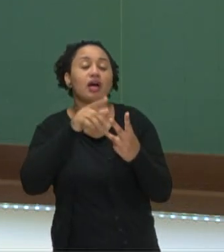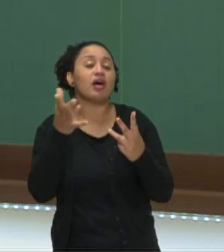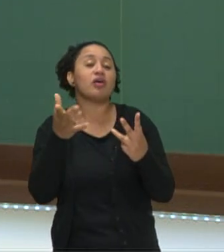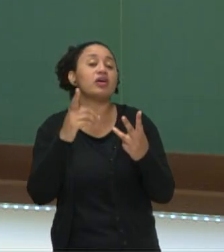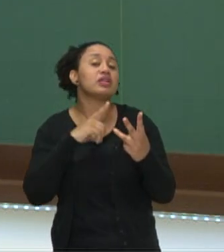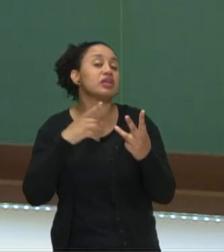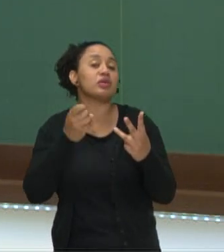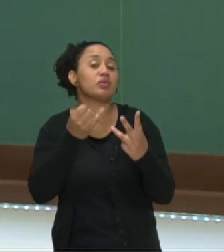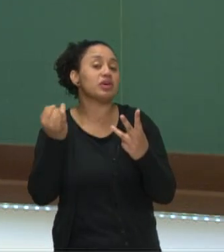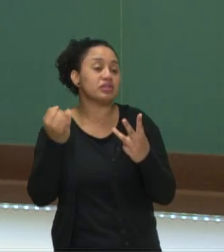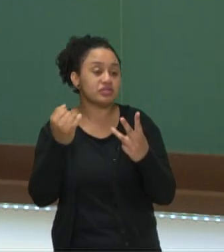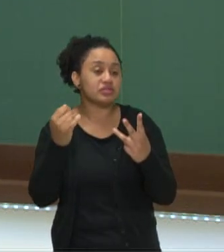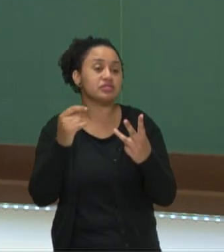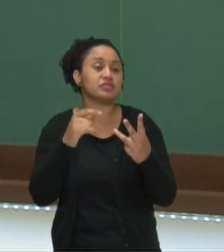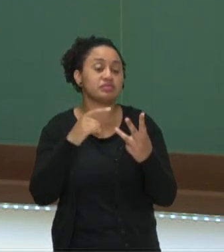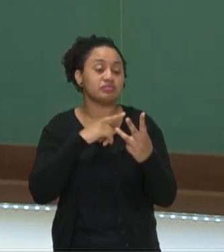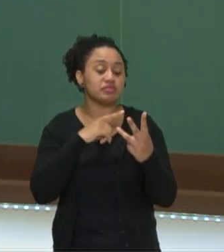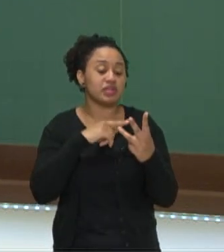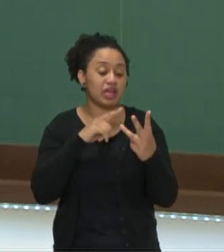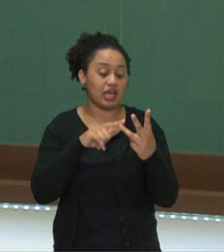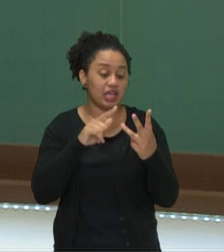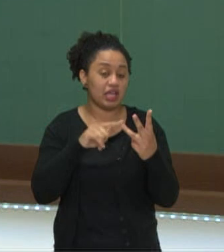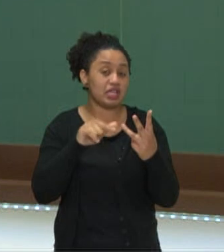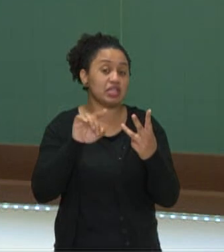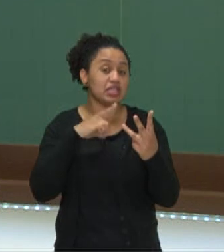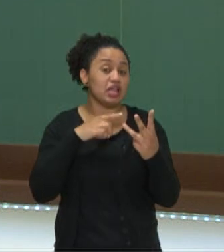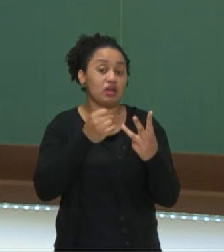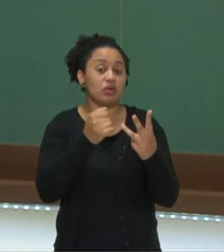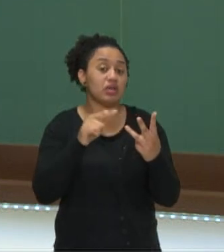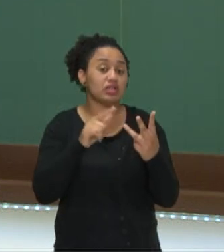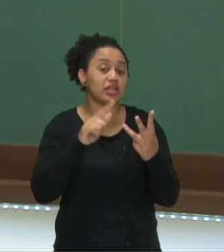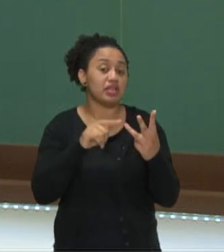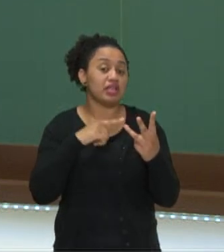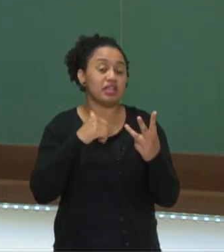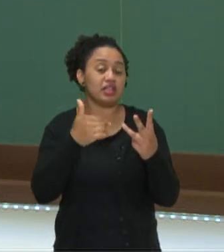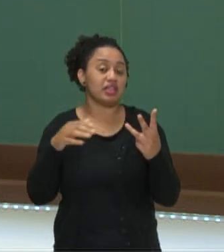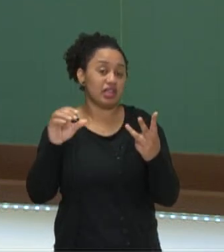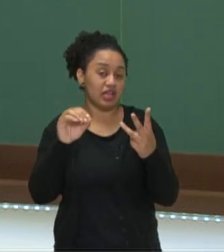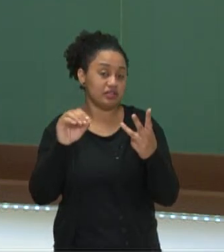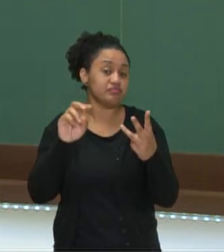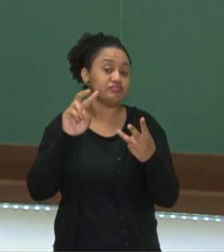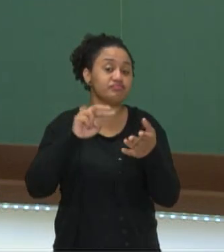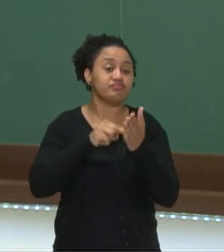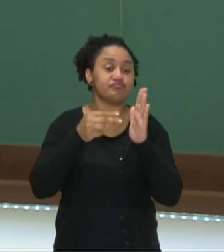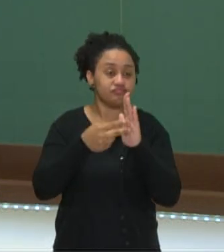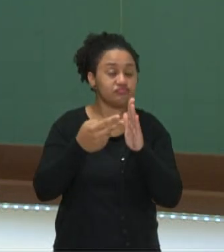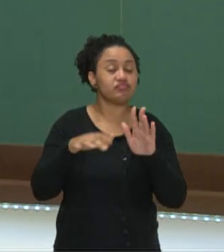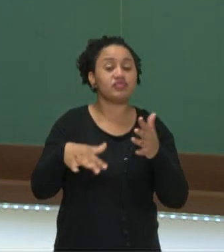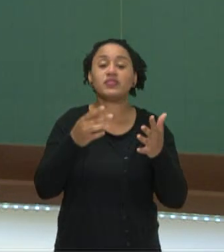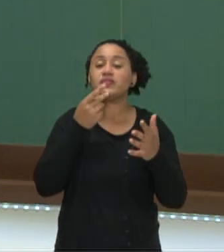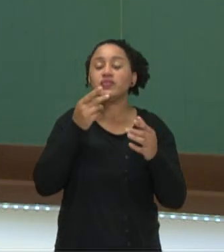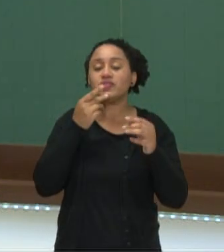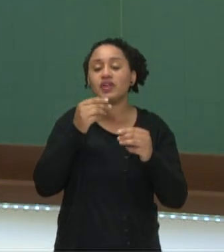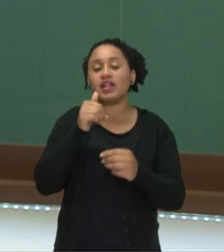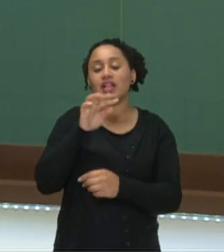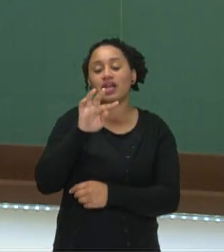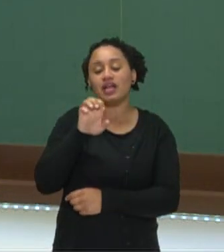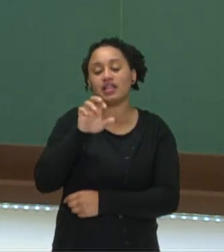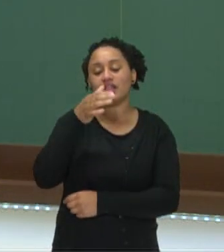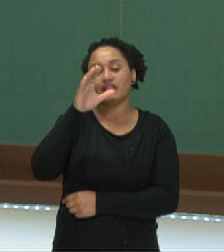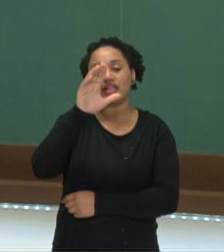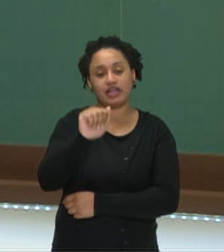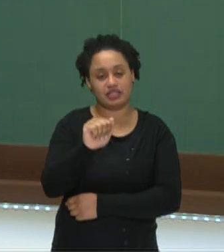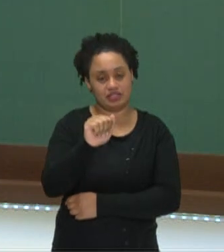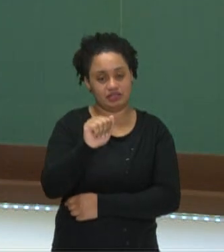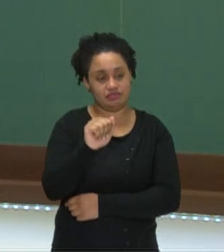parte aqui? No caso, seria o 10. Então, esse é o significado quando a gente for falar nos problemas de terça parte. Então,